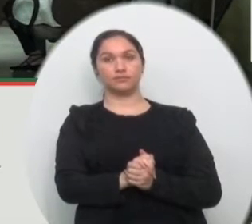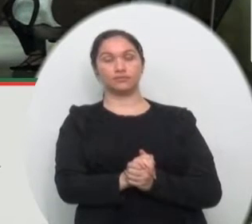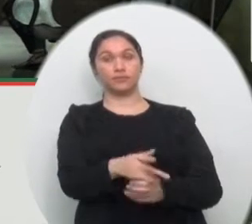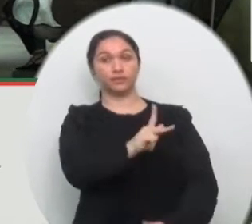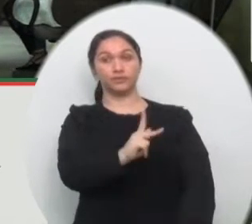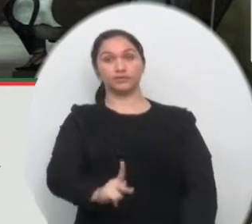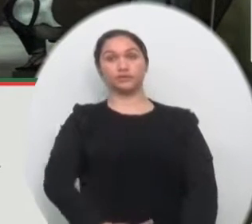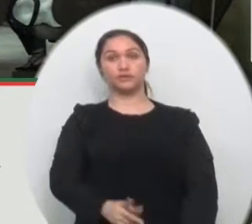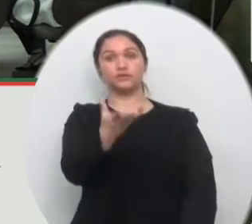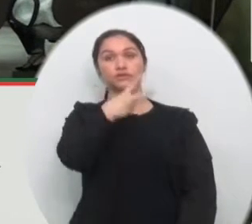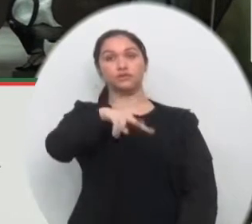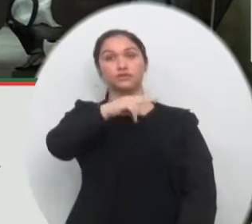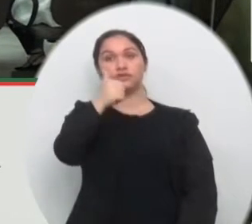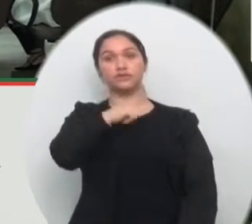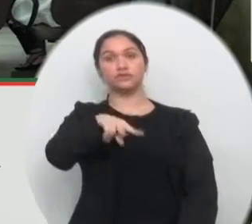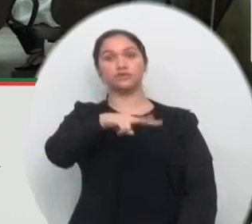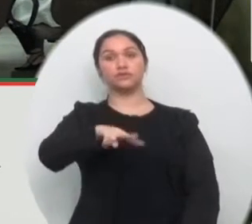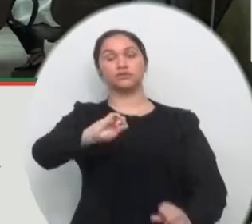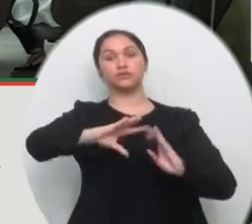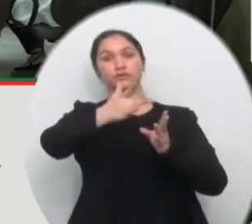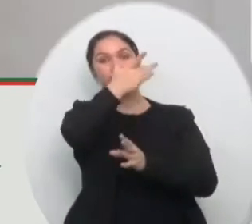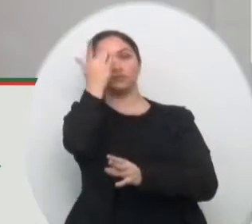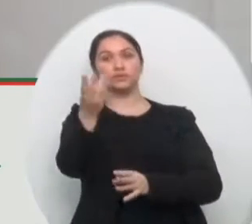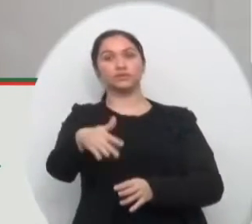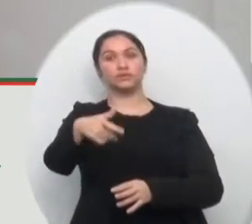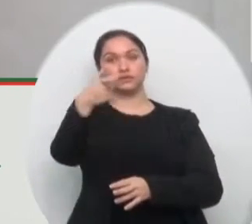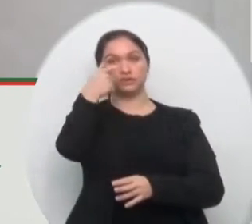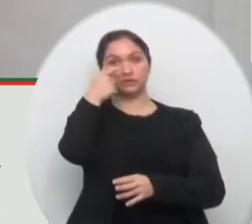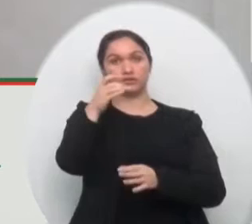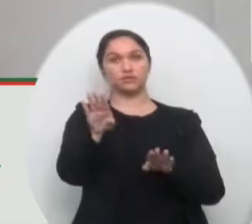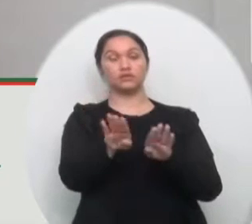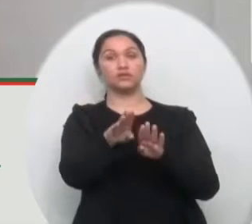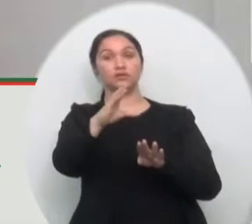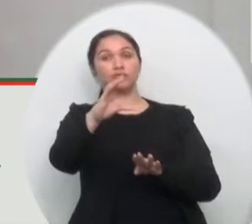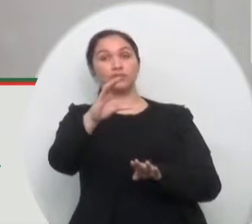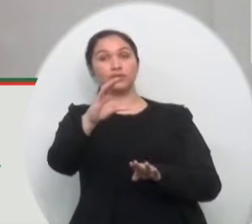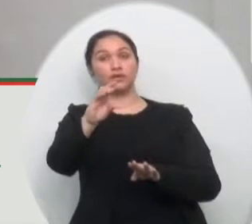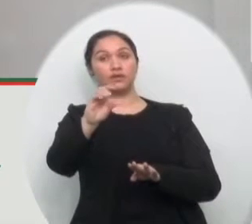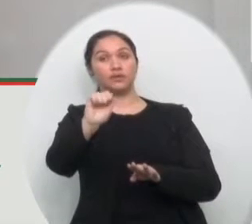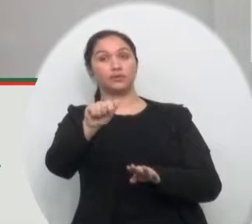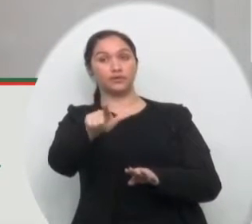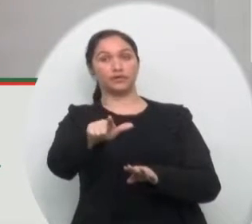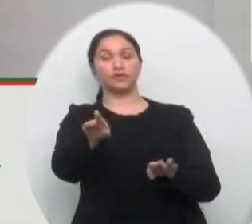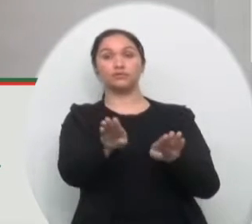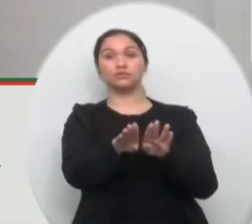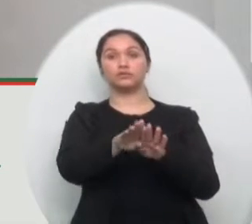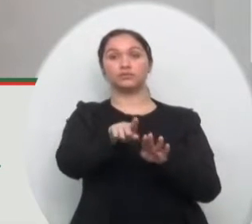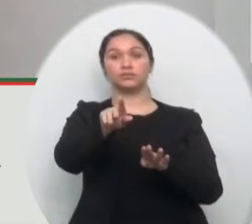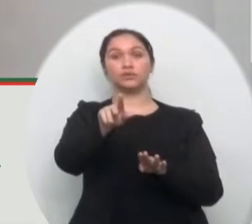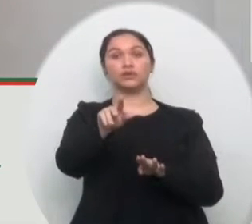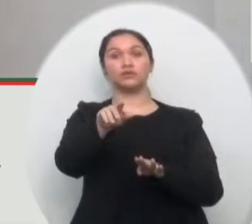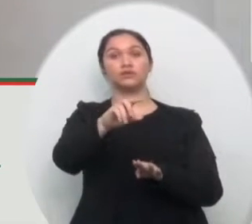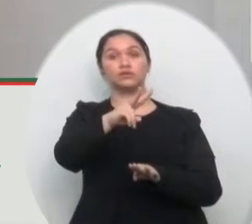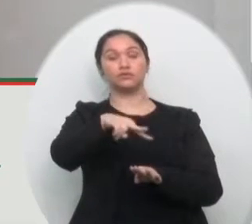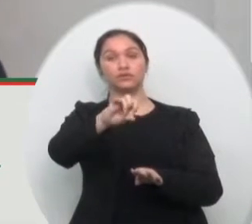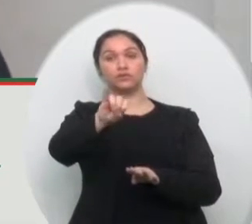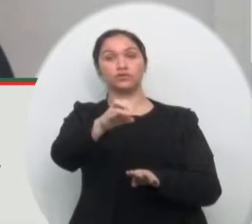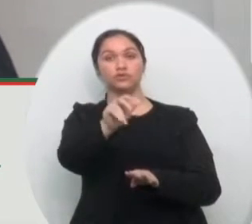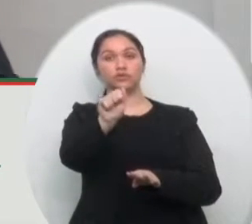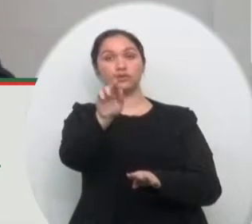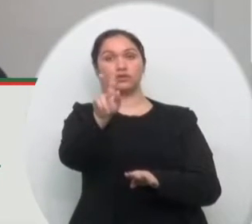Senhor presidente, vereadores e vereadoras, público que nos assiste, o Cal, o Maurinho, vereador Juarez e aqueles que nos